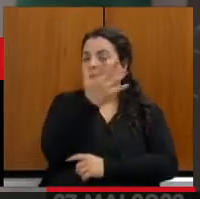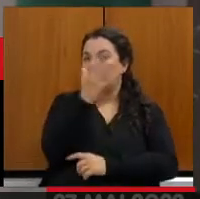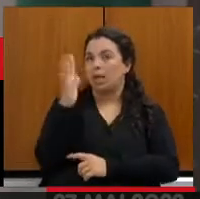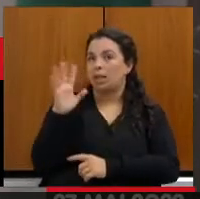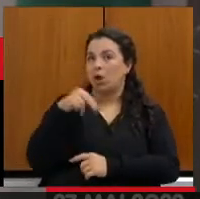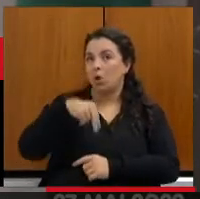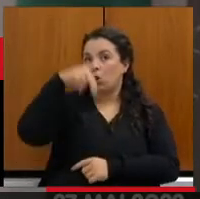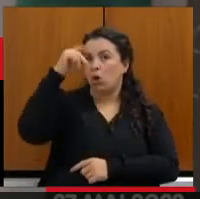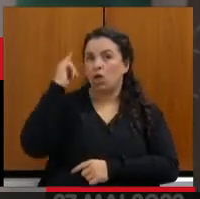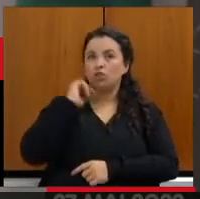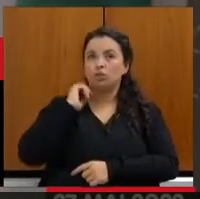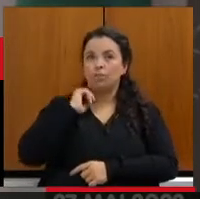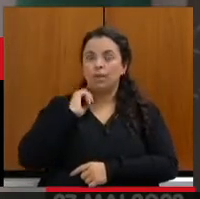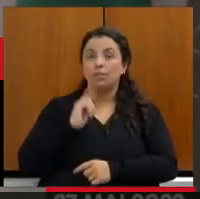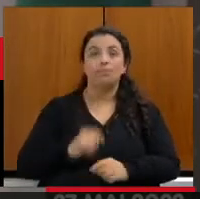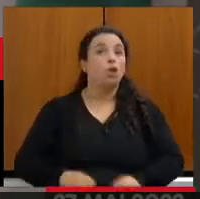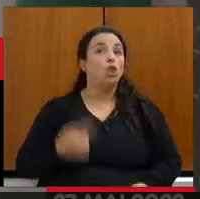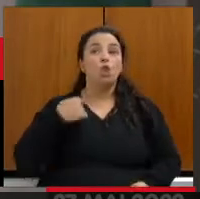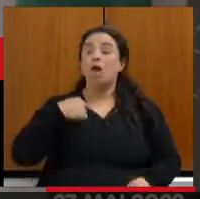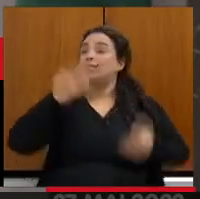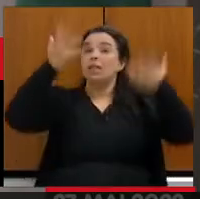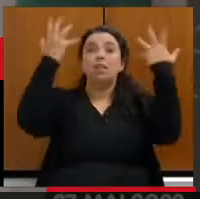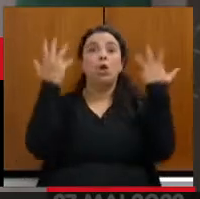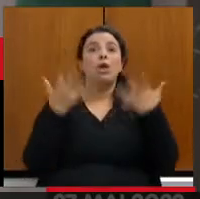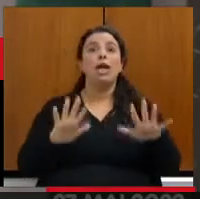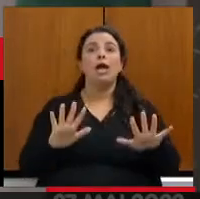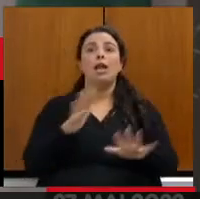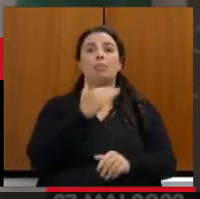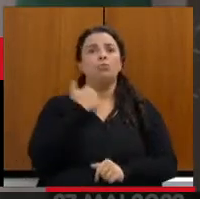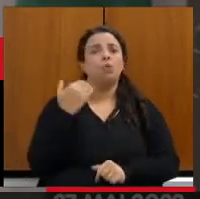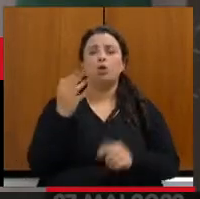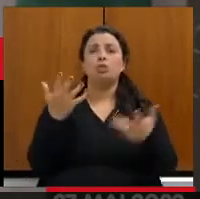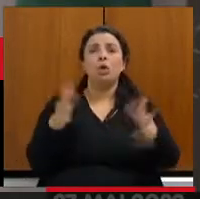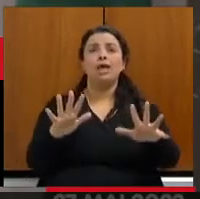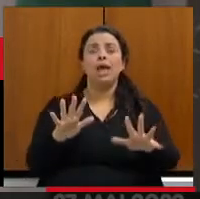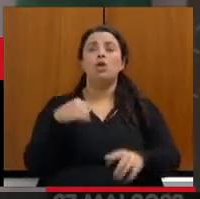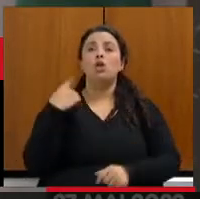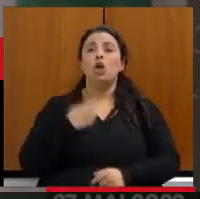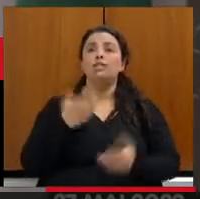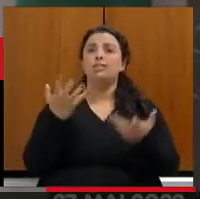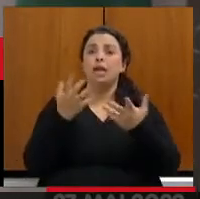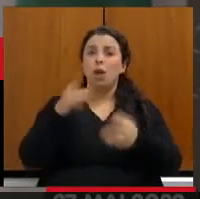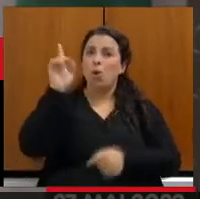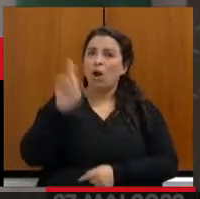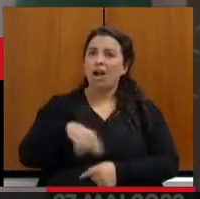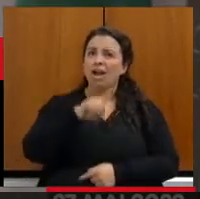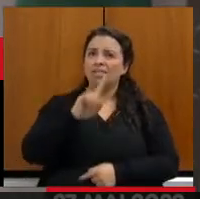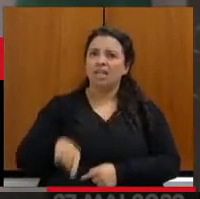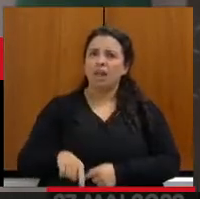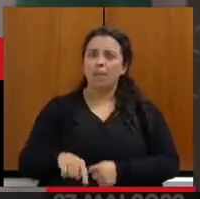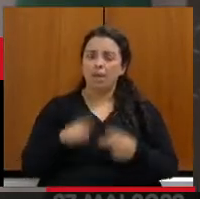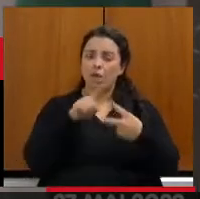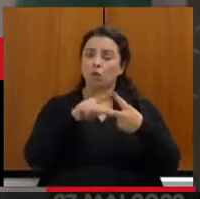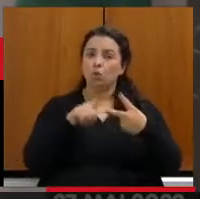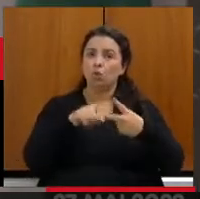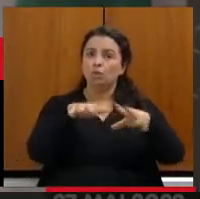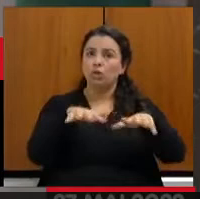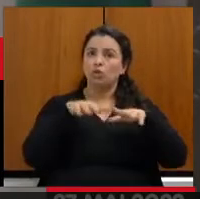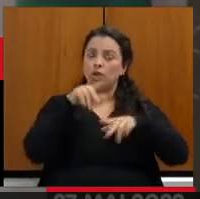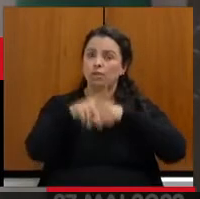nós não queremos morte mais e queremos a o cancelamento das duas audiências públicas